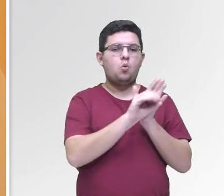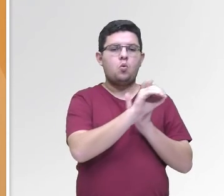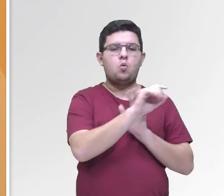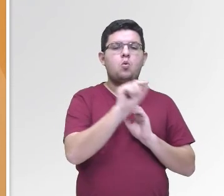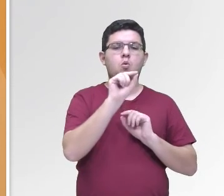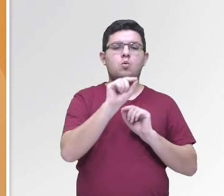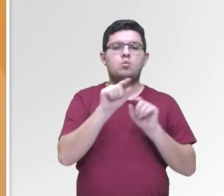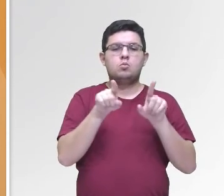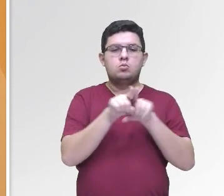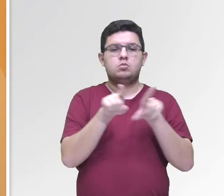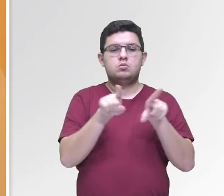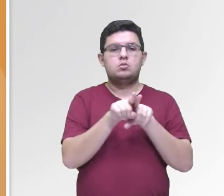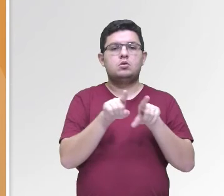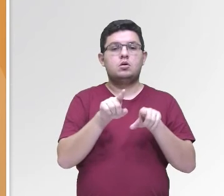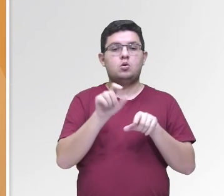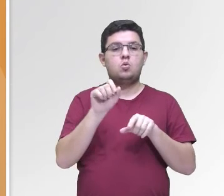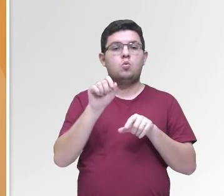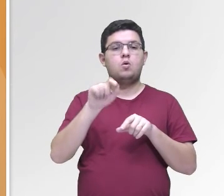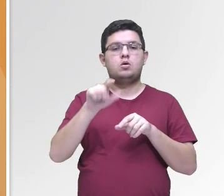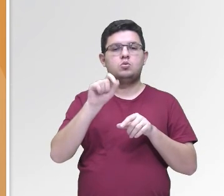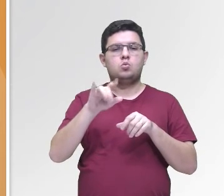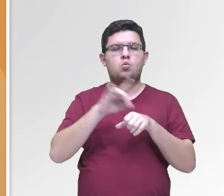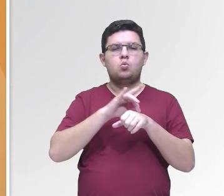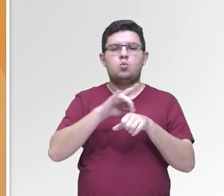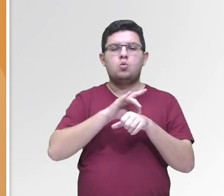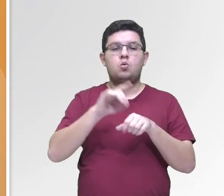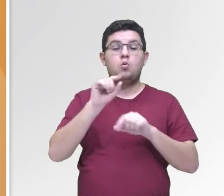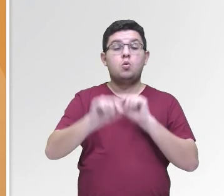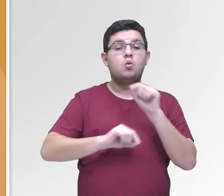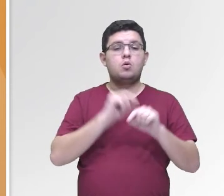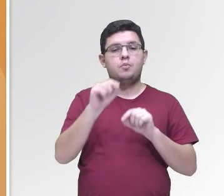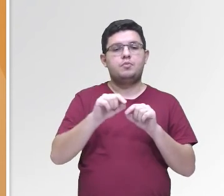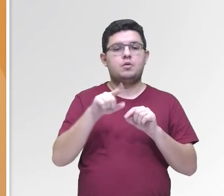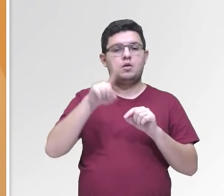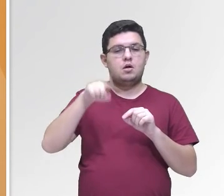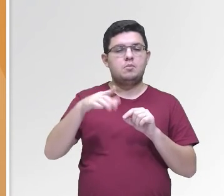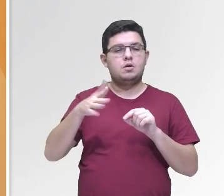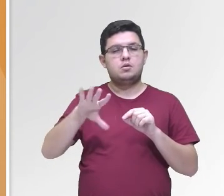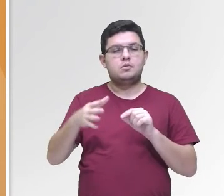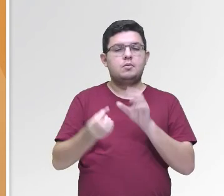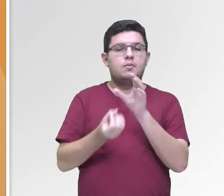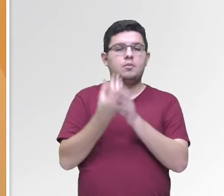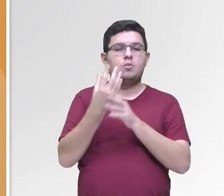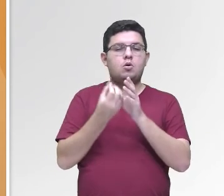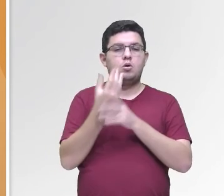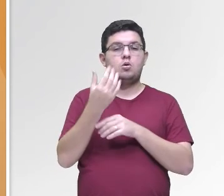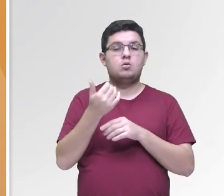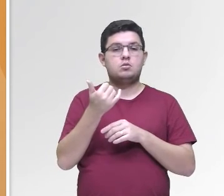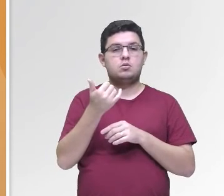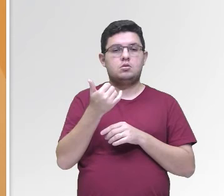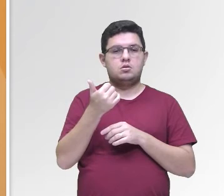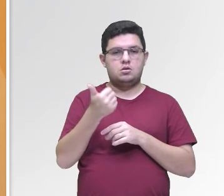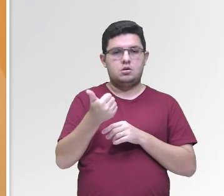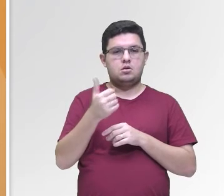temos aí um azul escuro, significando, em média, nessa produção de